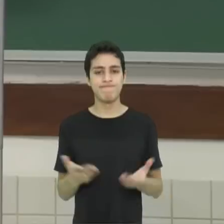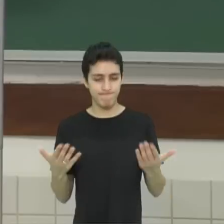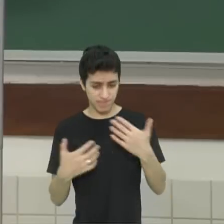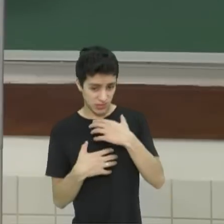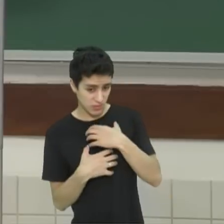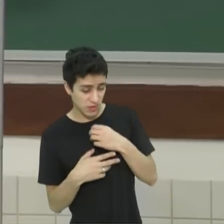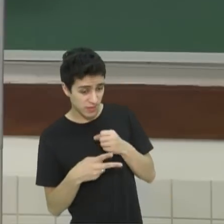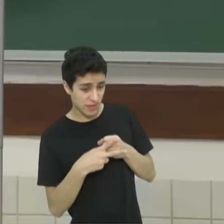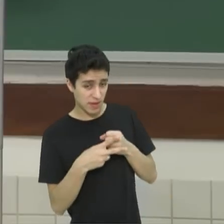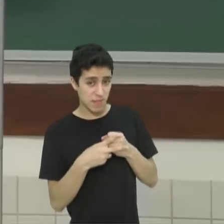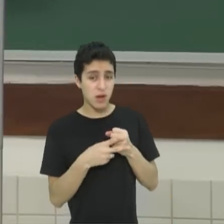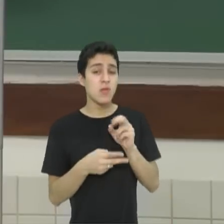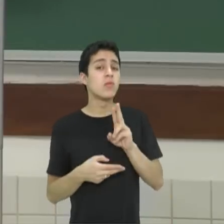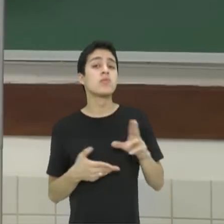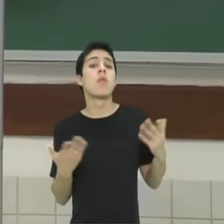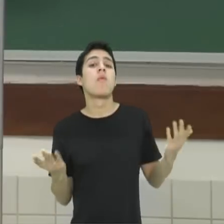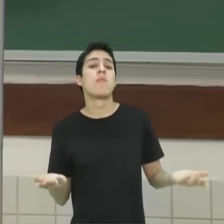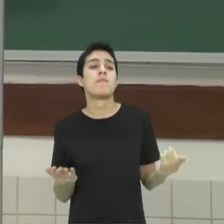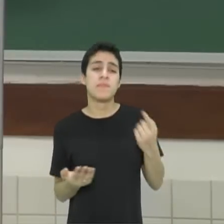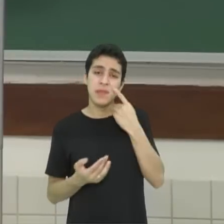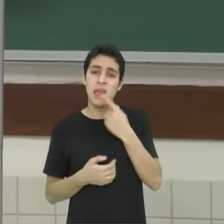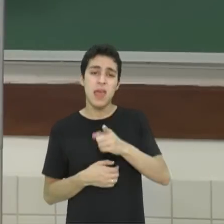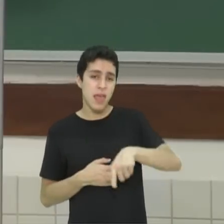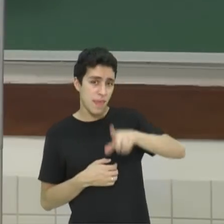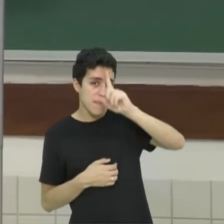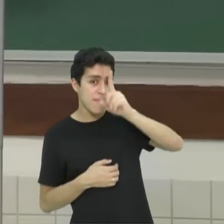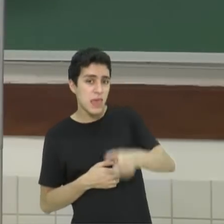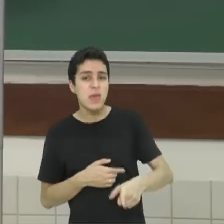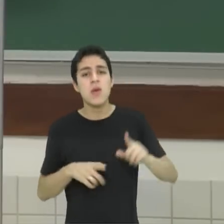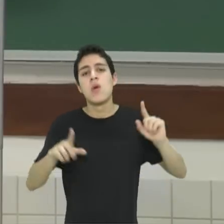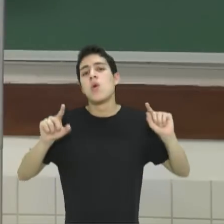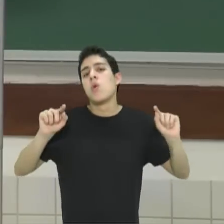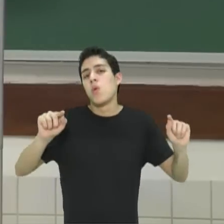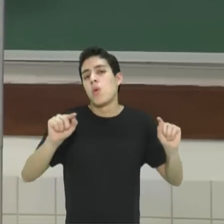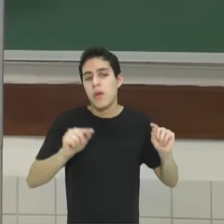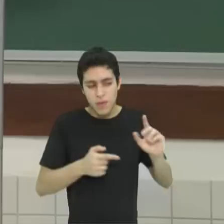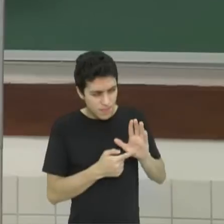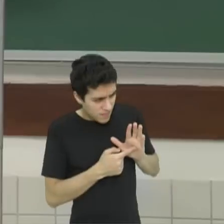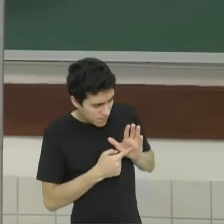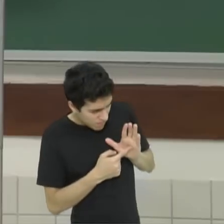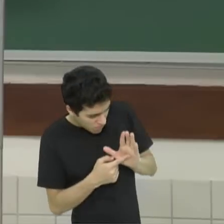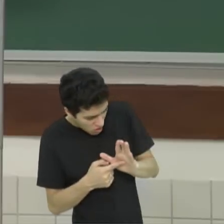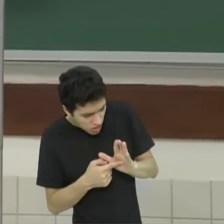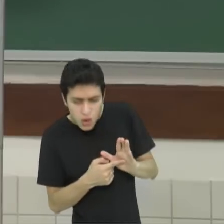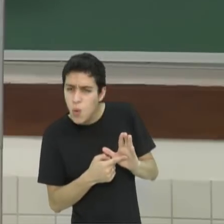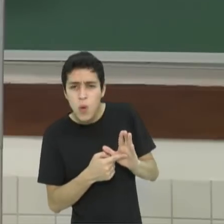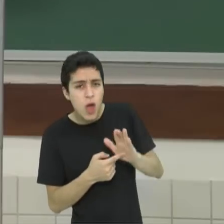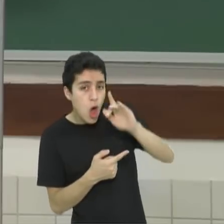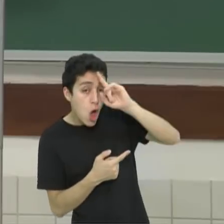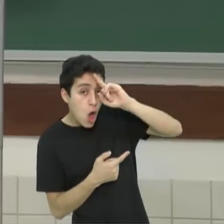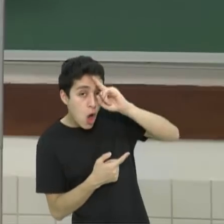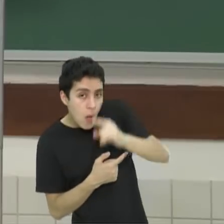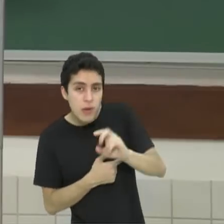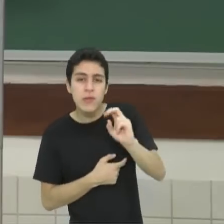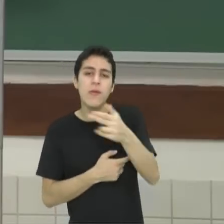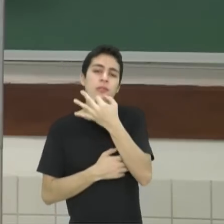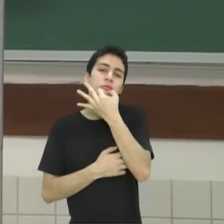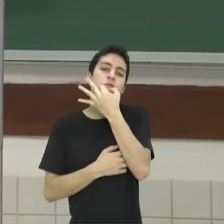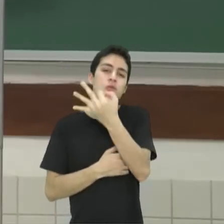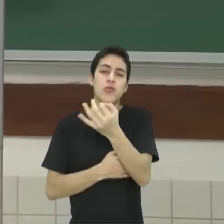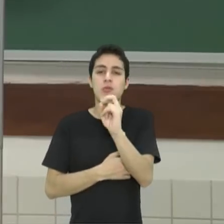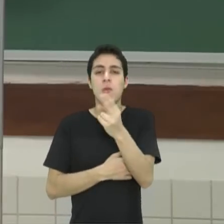modo verbal que foi utilizado aqui foi o imperativo, que é aquele que indica uma ordem ou uma sugestão